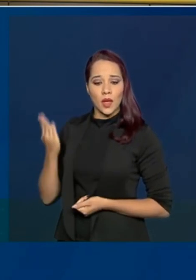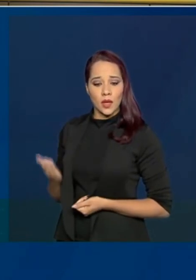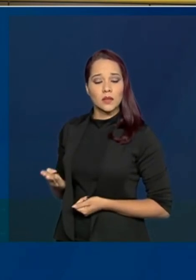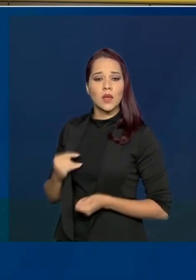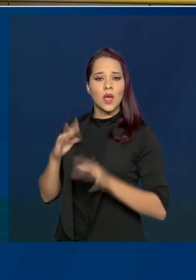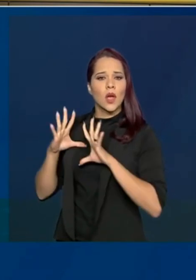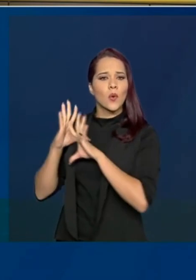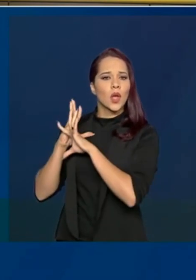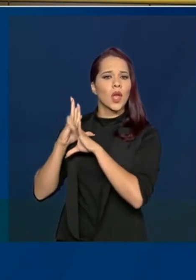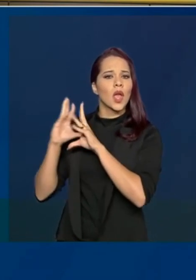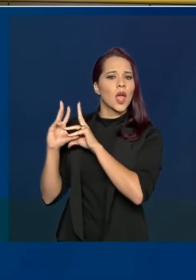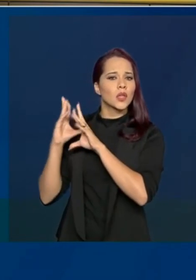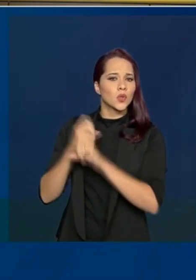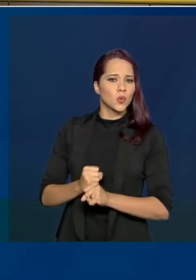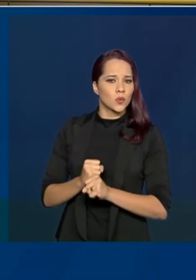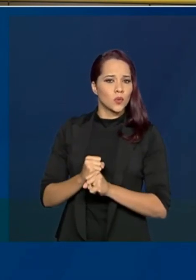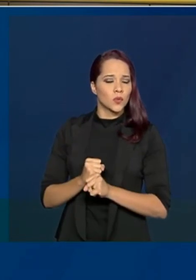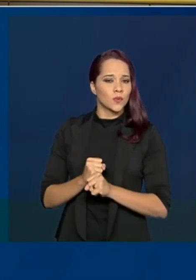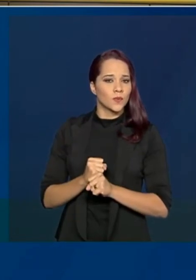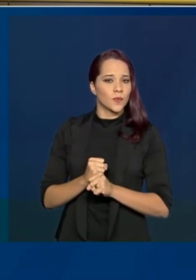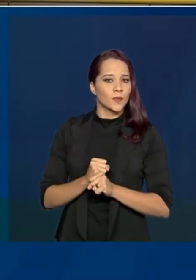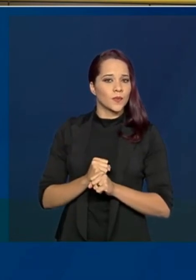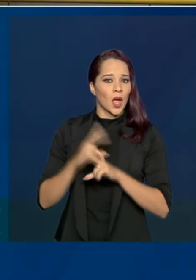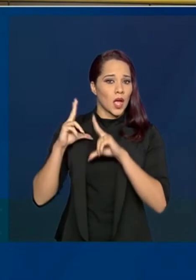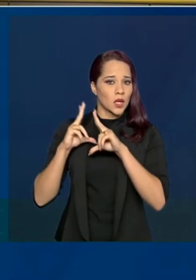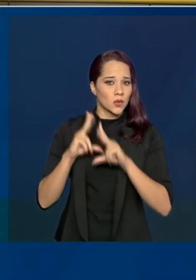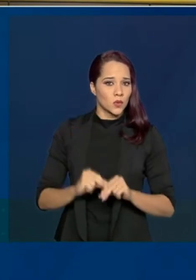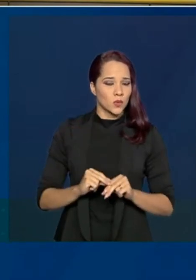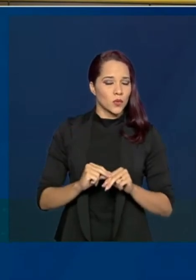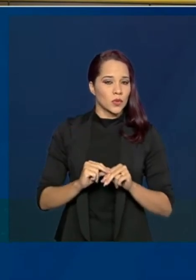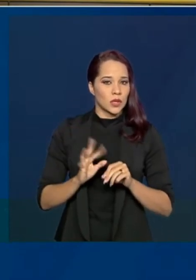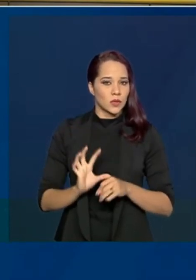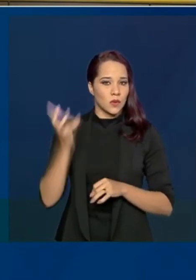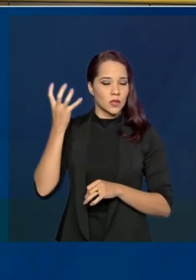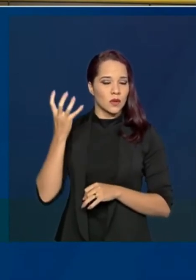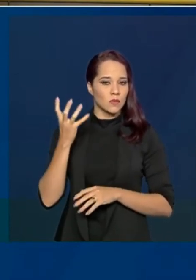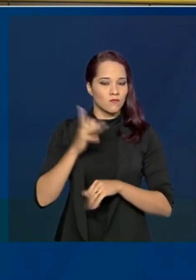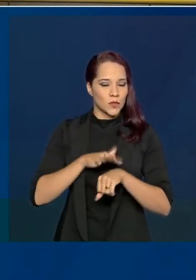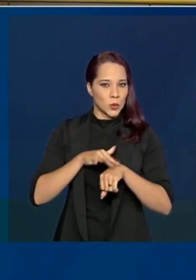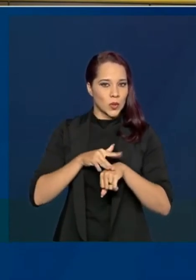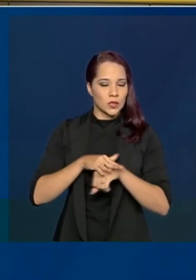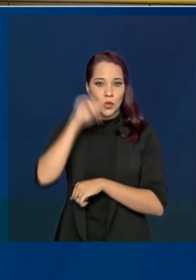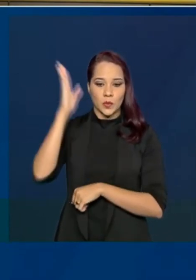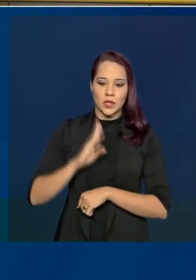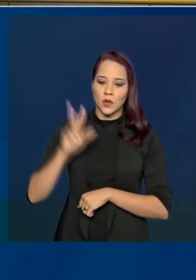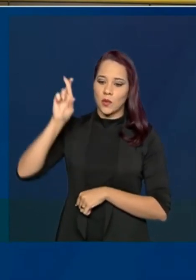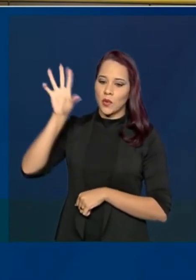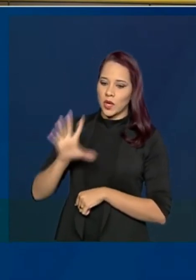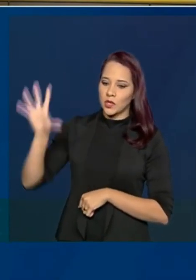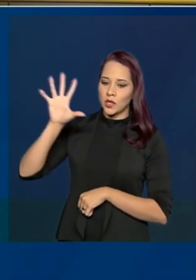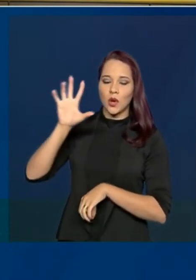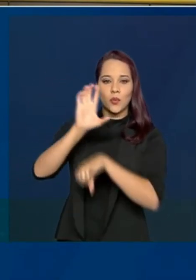situação epidemiológica de Covid no Brasil, tanto casos novos por região e por o